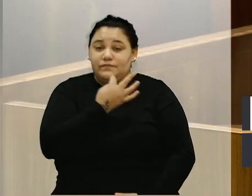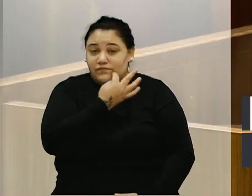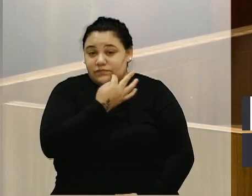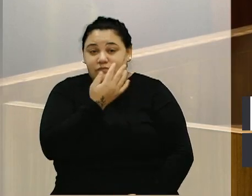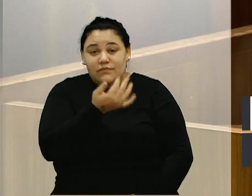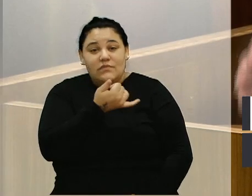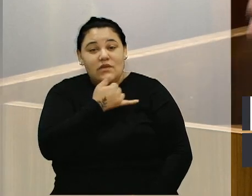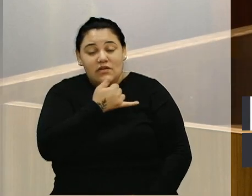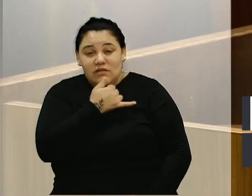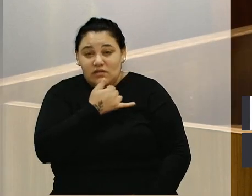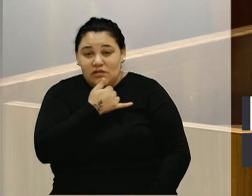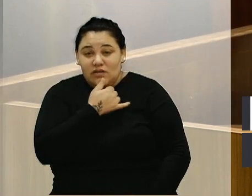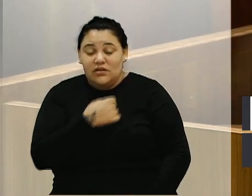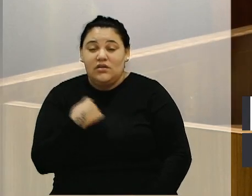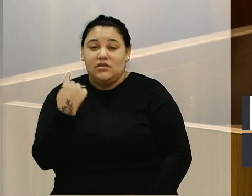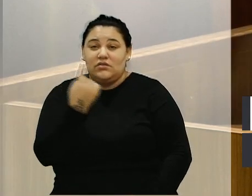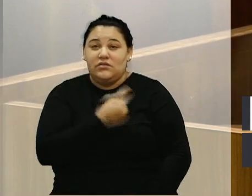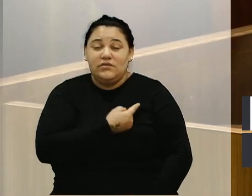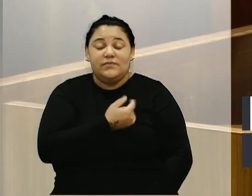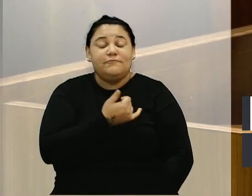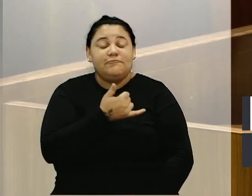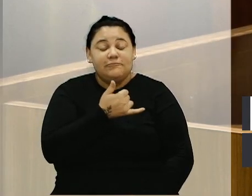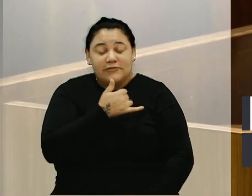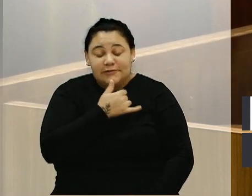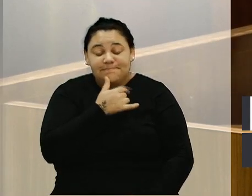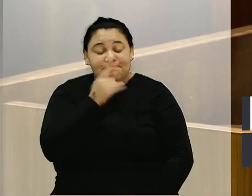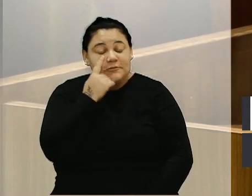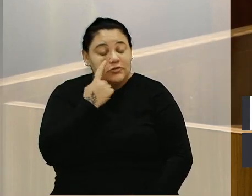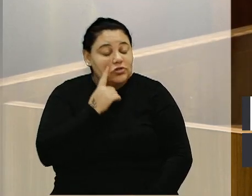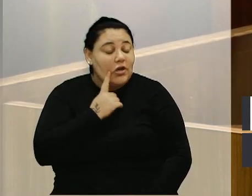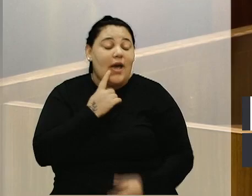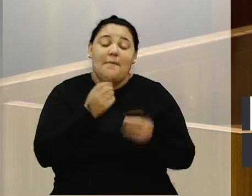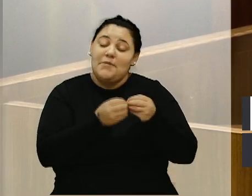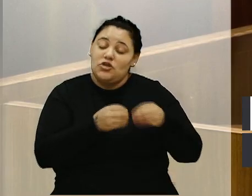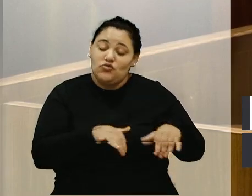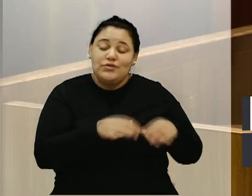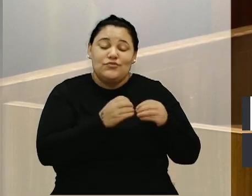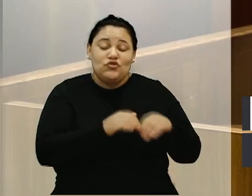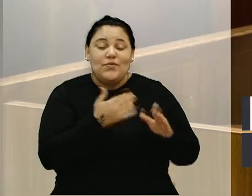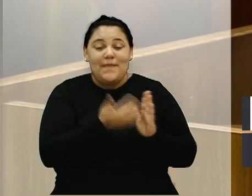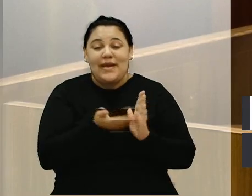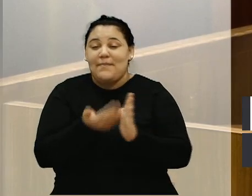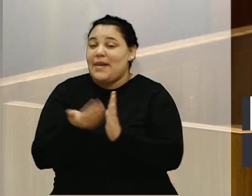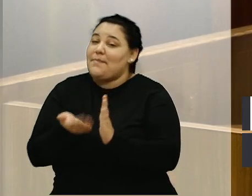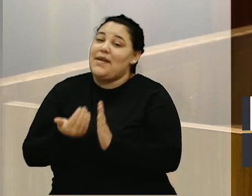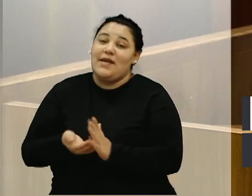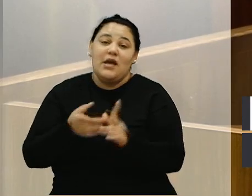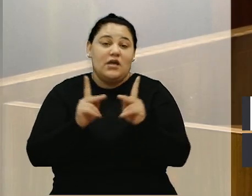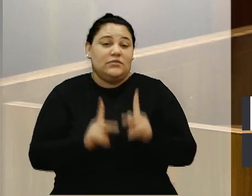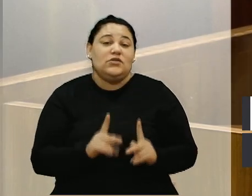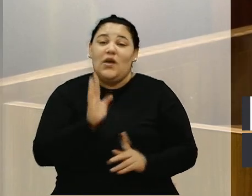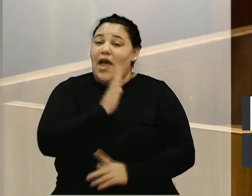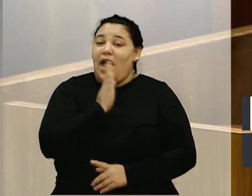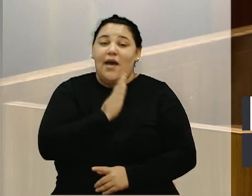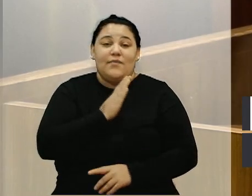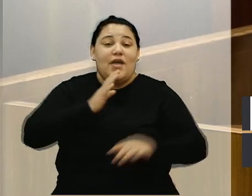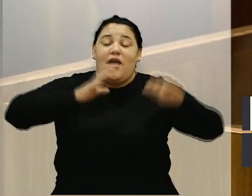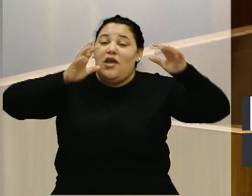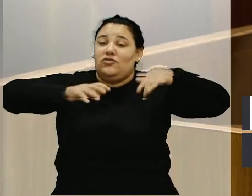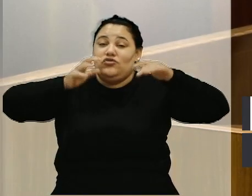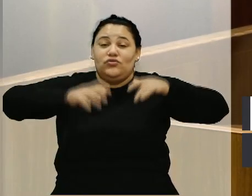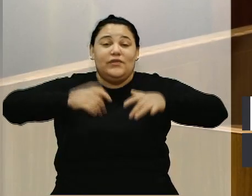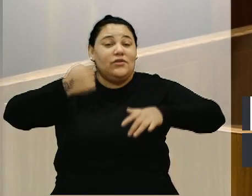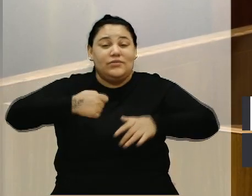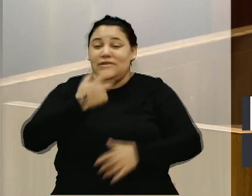infelizmente nós vamos aqui lamentar, chorar os prejuízos e as perdas das pessoas logo, e a chuva não precisa ser tão